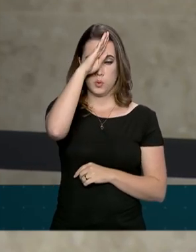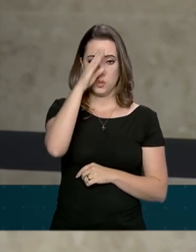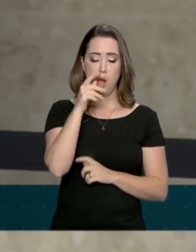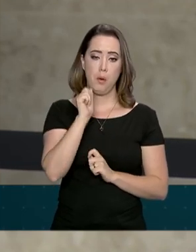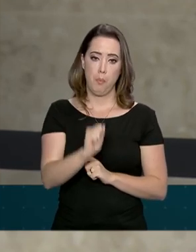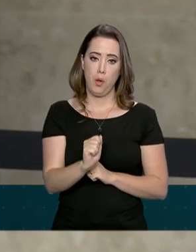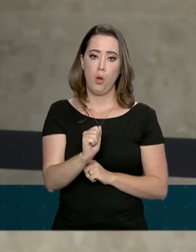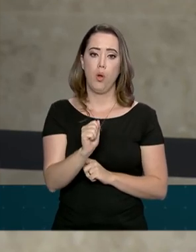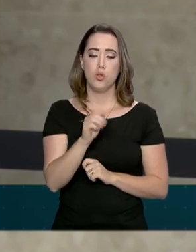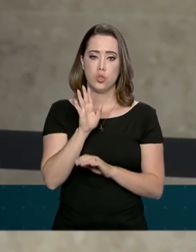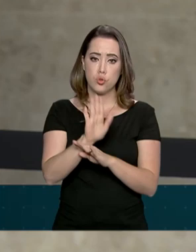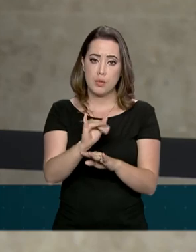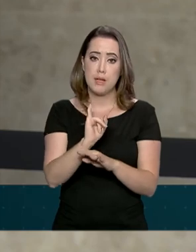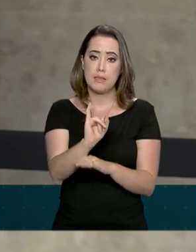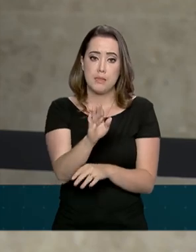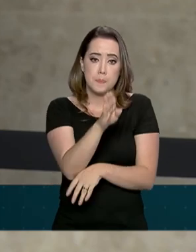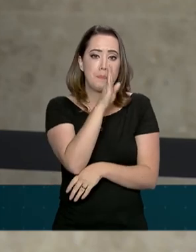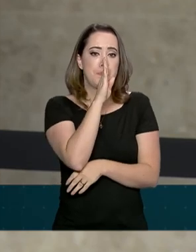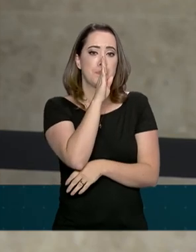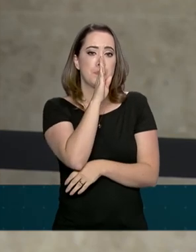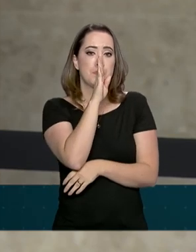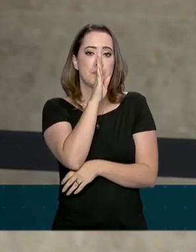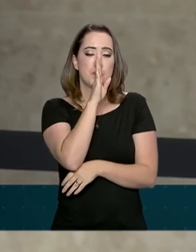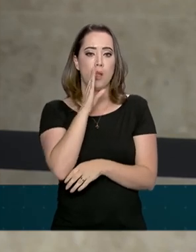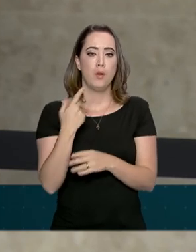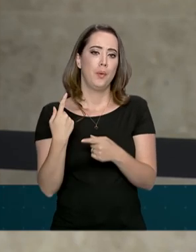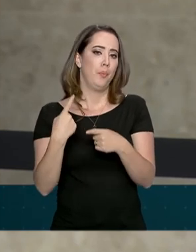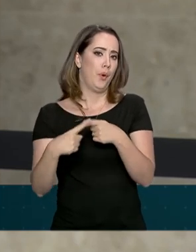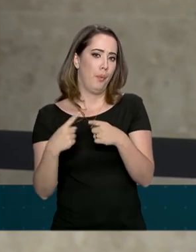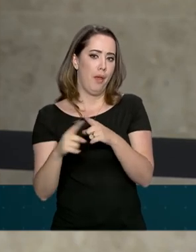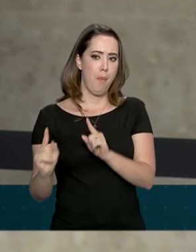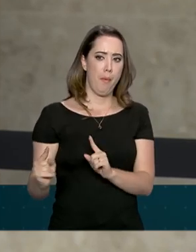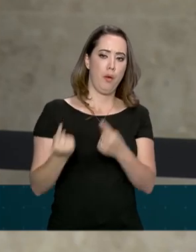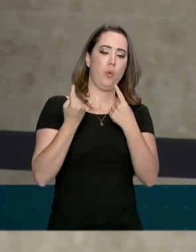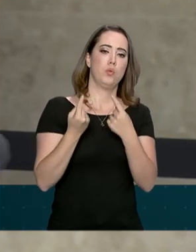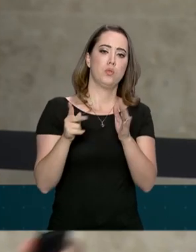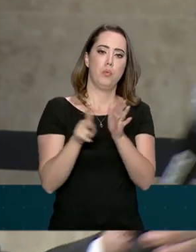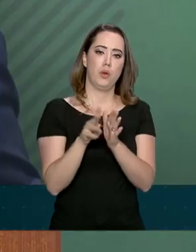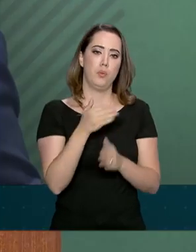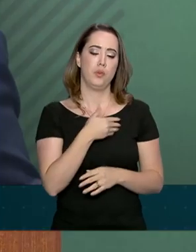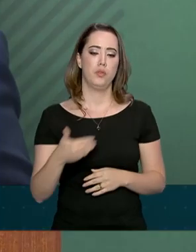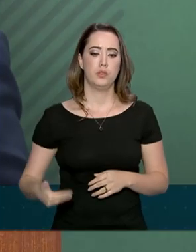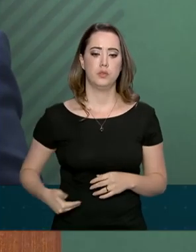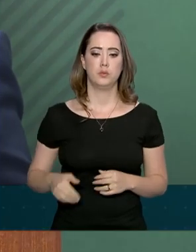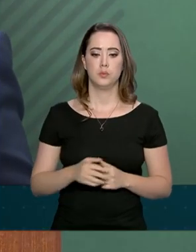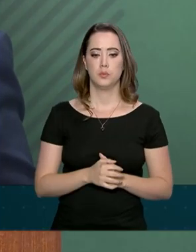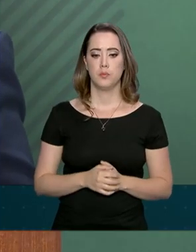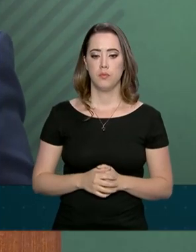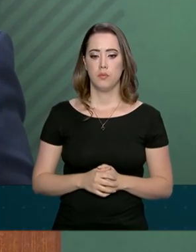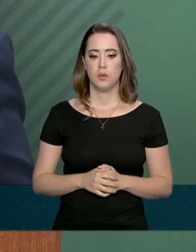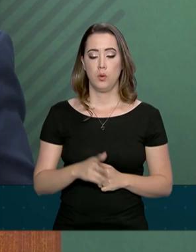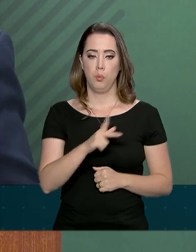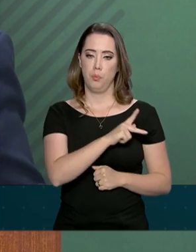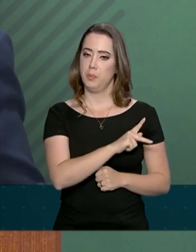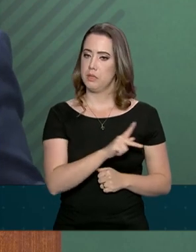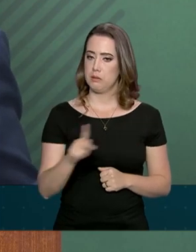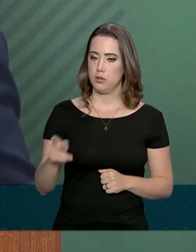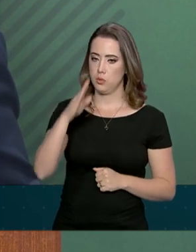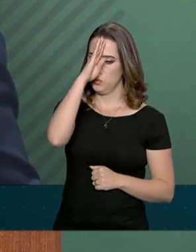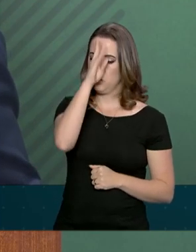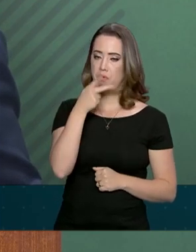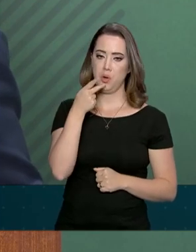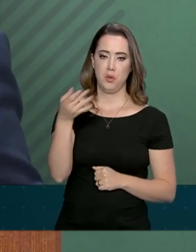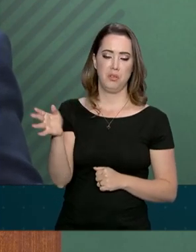aspas ficando calado não sendo adversário do próprio governo o presidente emocionado não comentou a